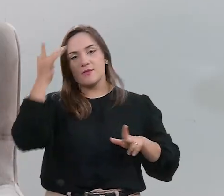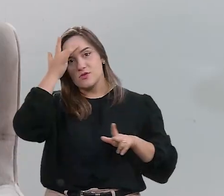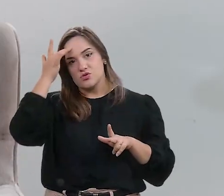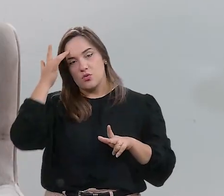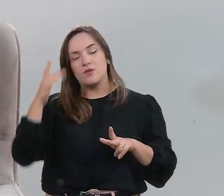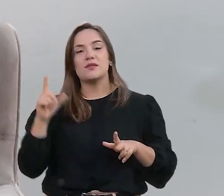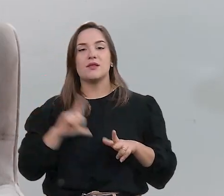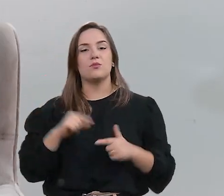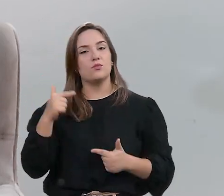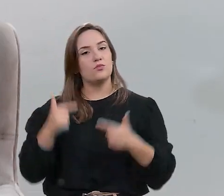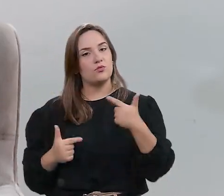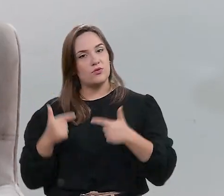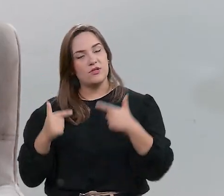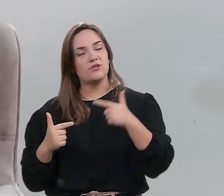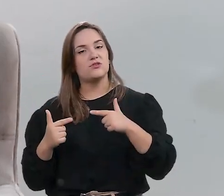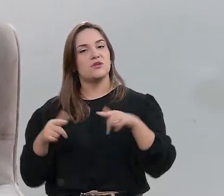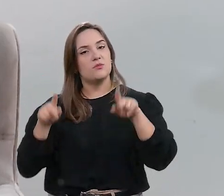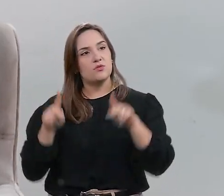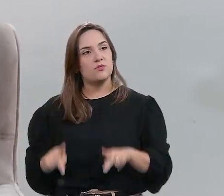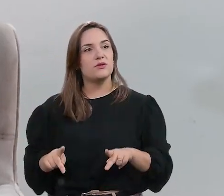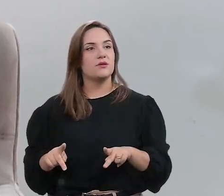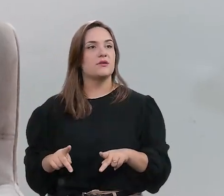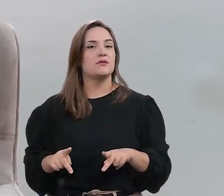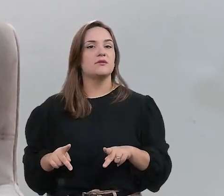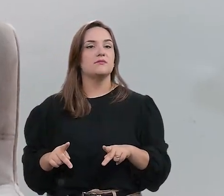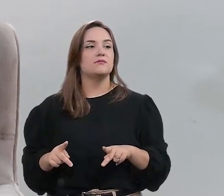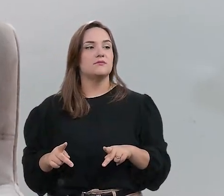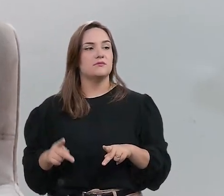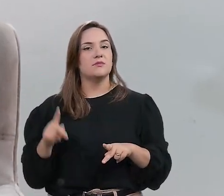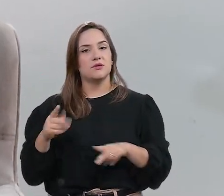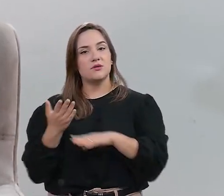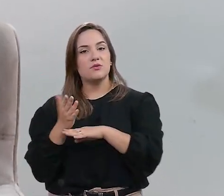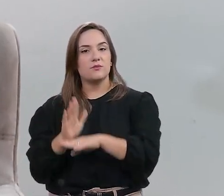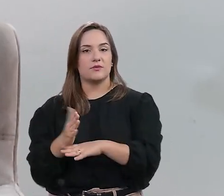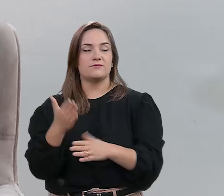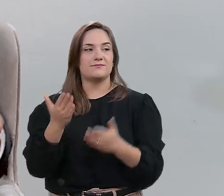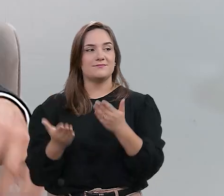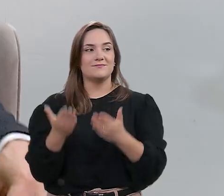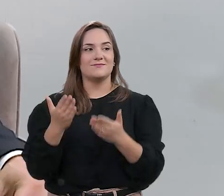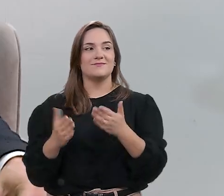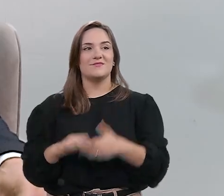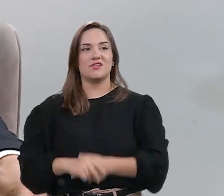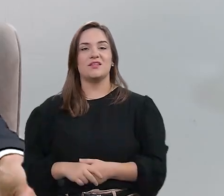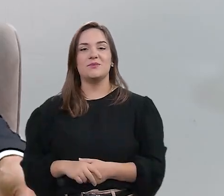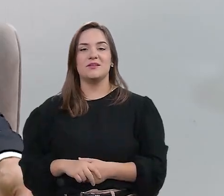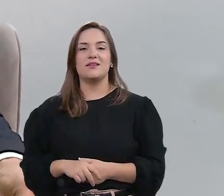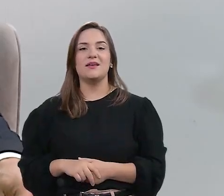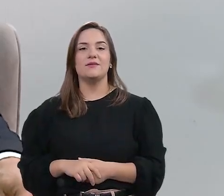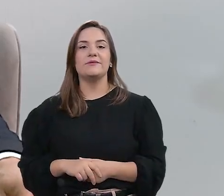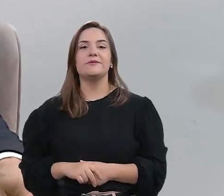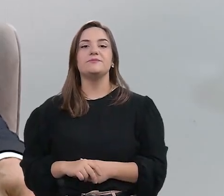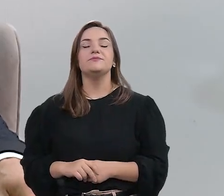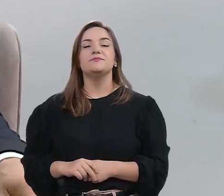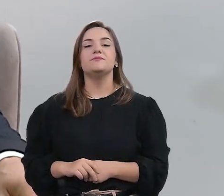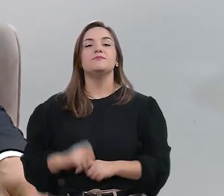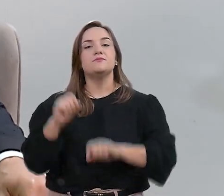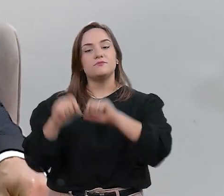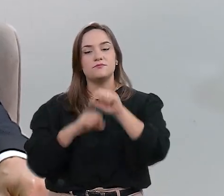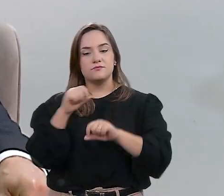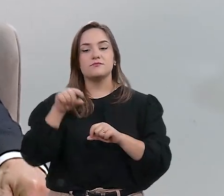públicas afirmativas, compensatórias, né, dessa desigualdade. Então, nós fizemos esse